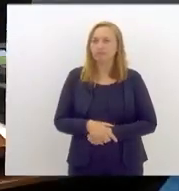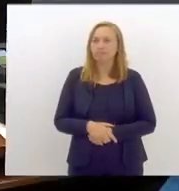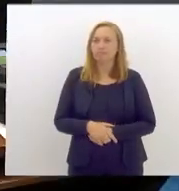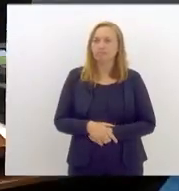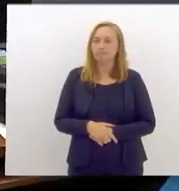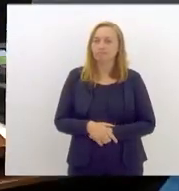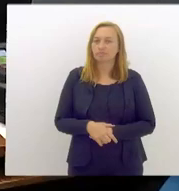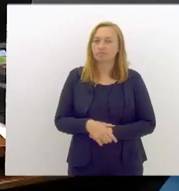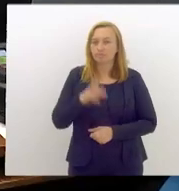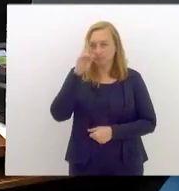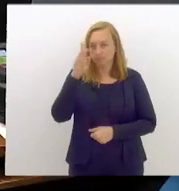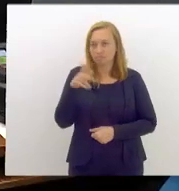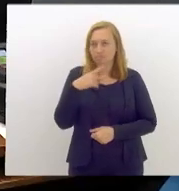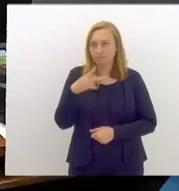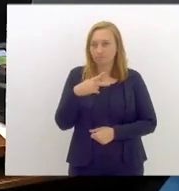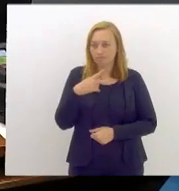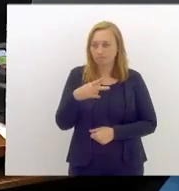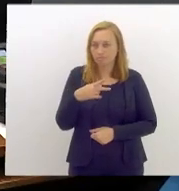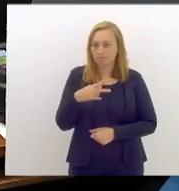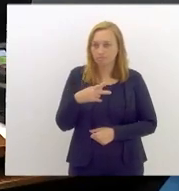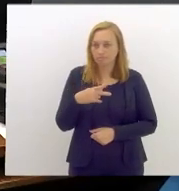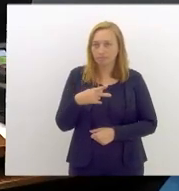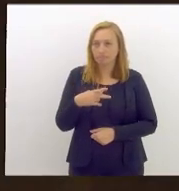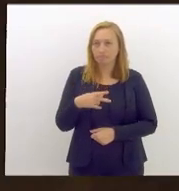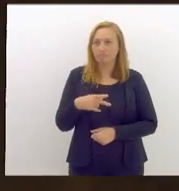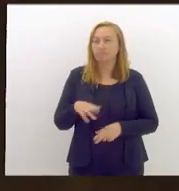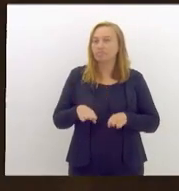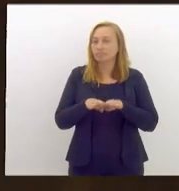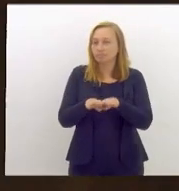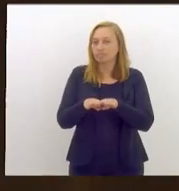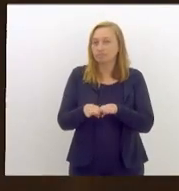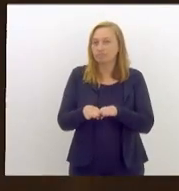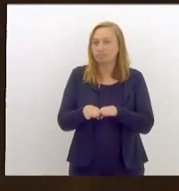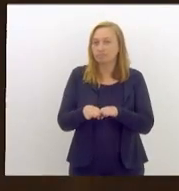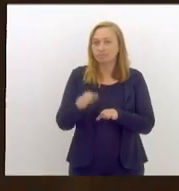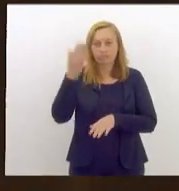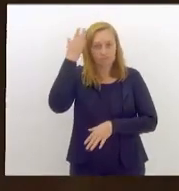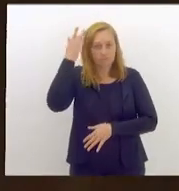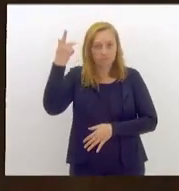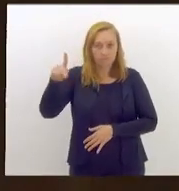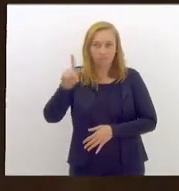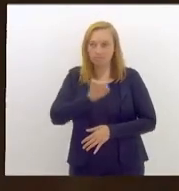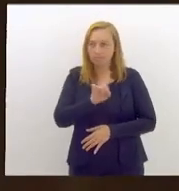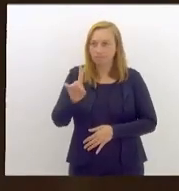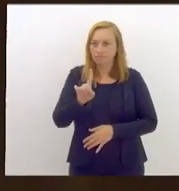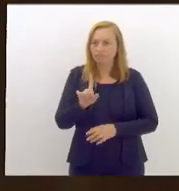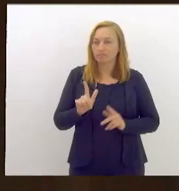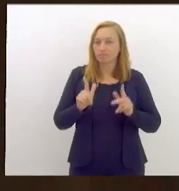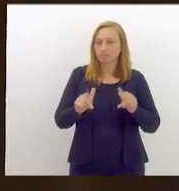o senhor disse que tinha que ser imbecilitro desigual do Paraná e não estava